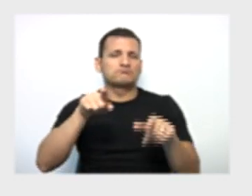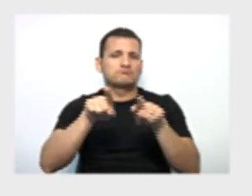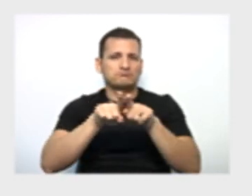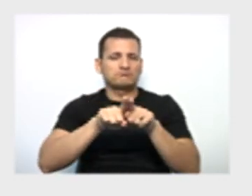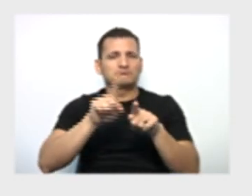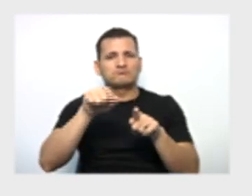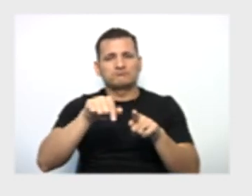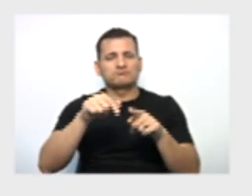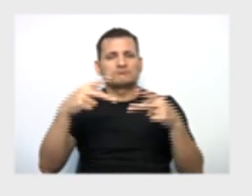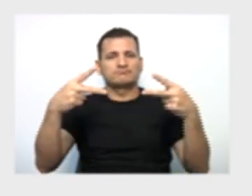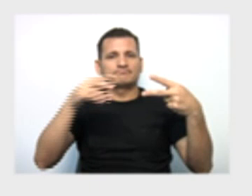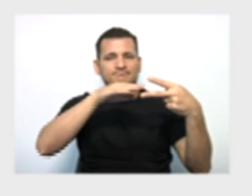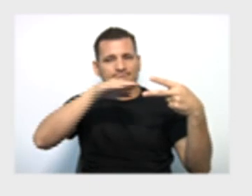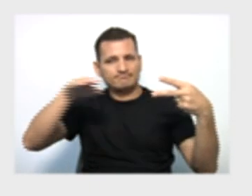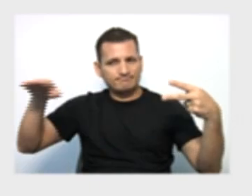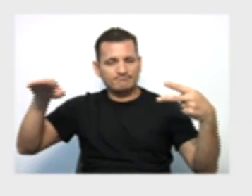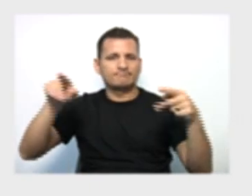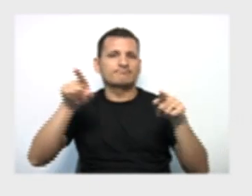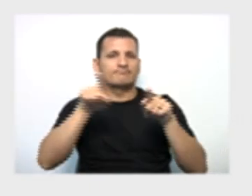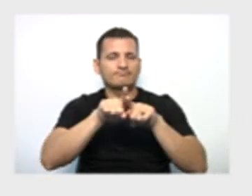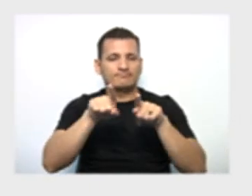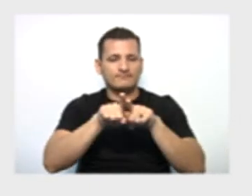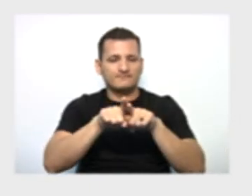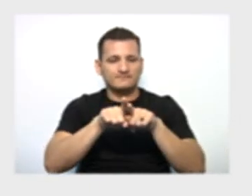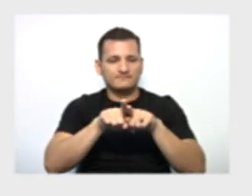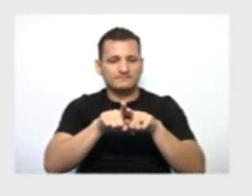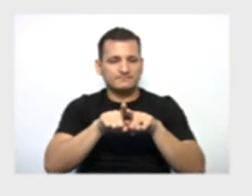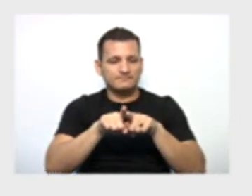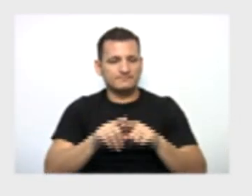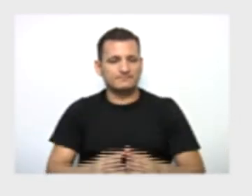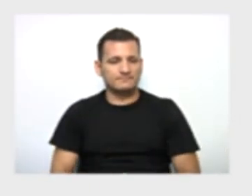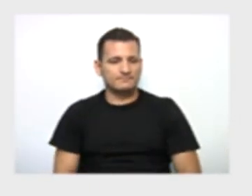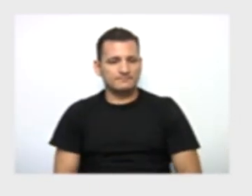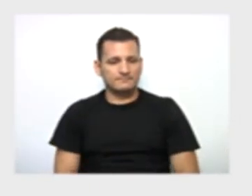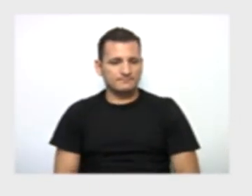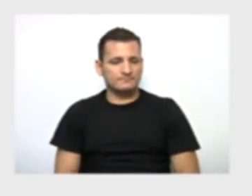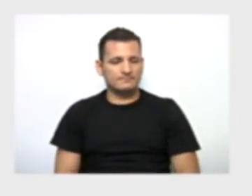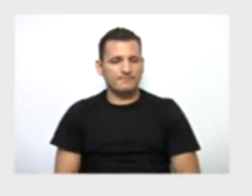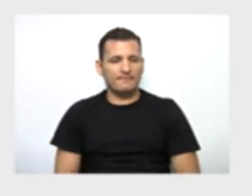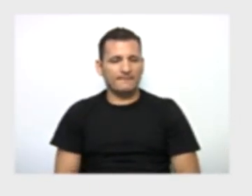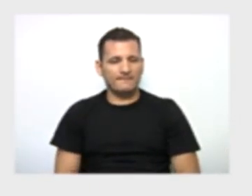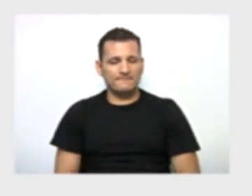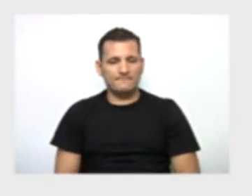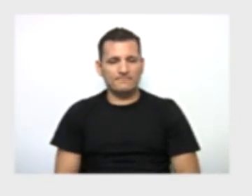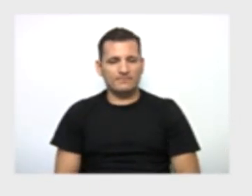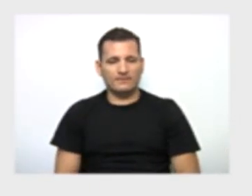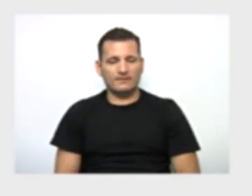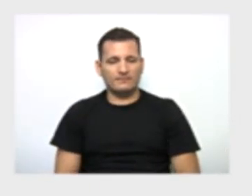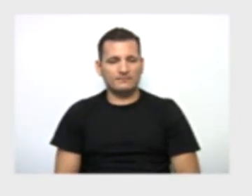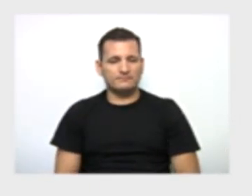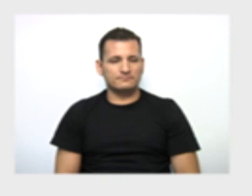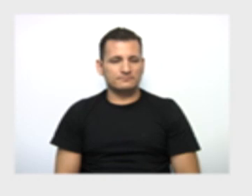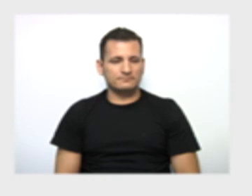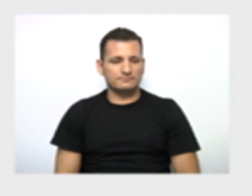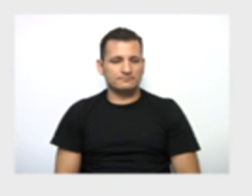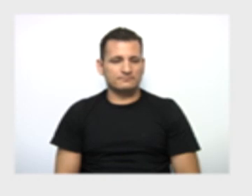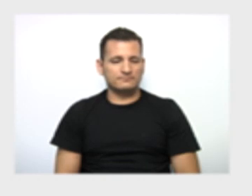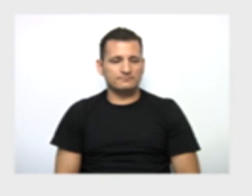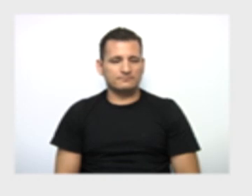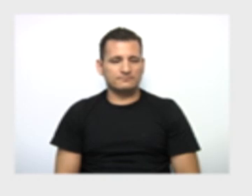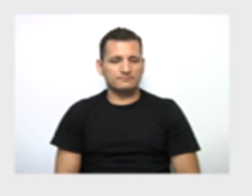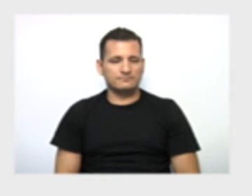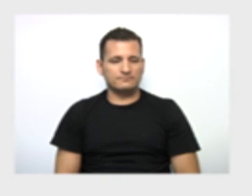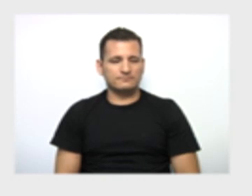que ela vai ocupar toda a parte horizontal do meu site. Então, eu vou escrever